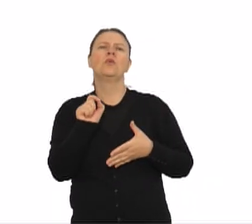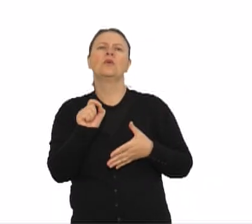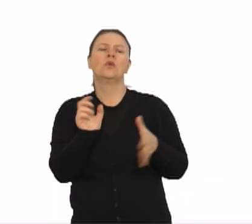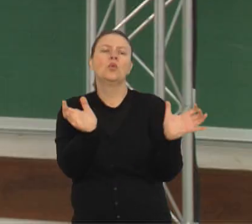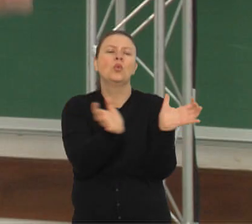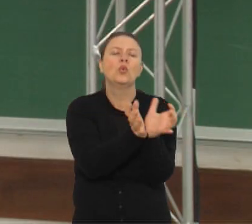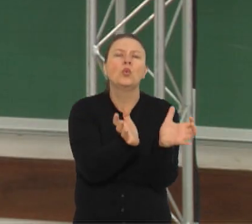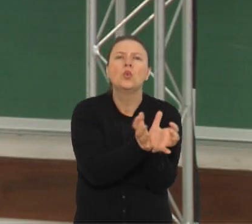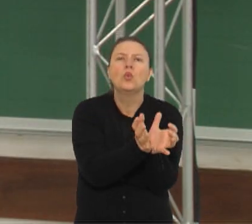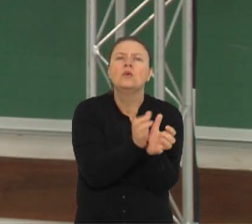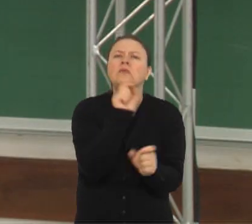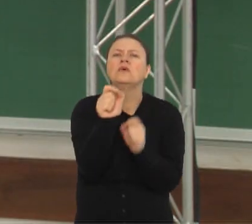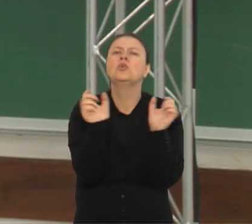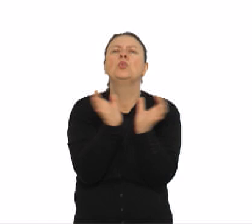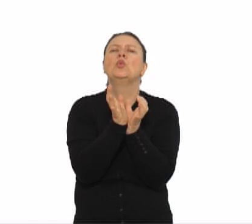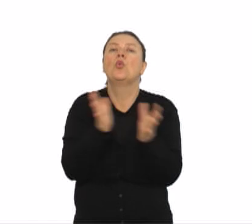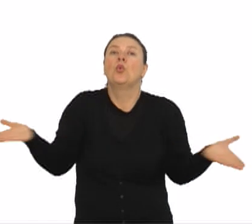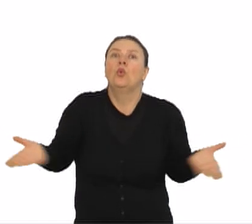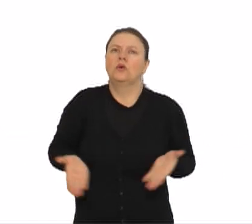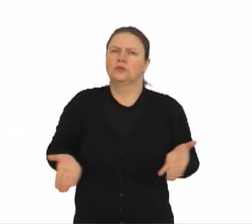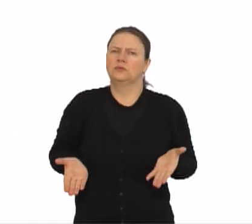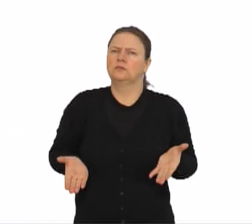sofistas hoje?